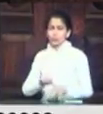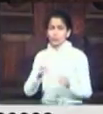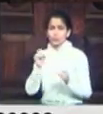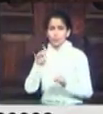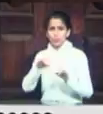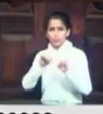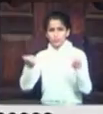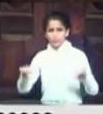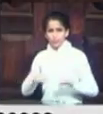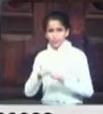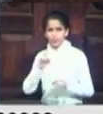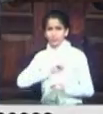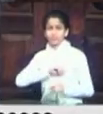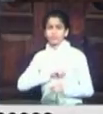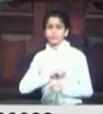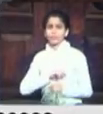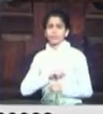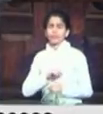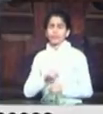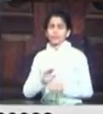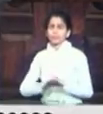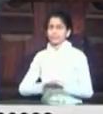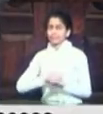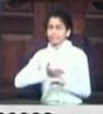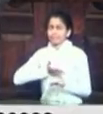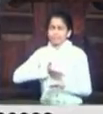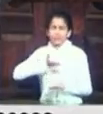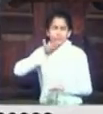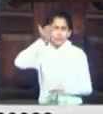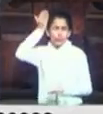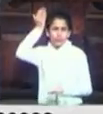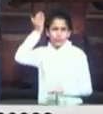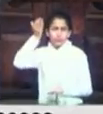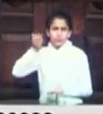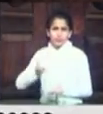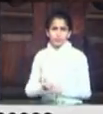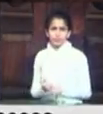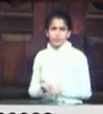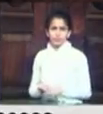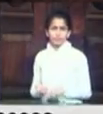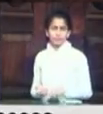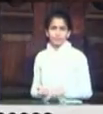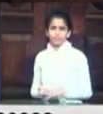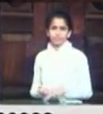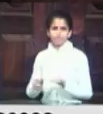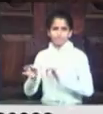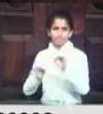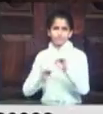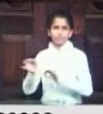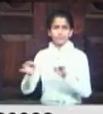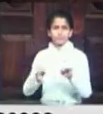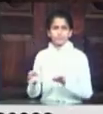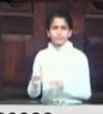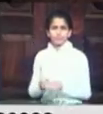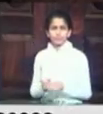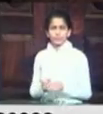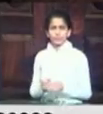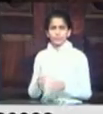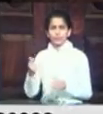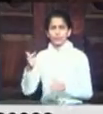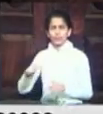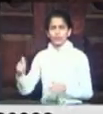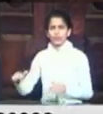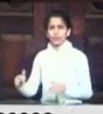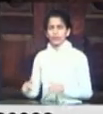maldade. É a maldade elevada a não sei qual potência. Esse projeto não tem